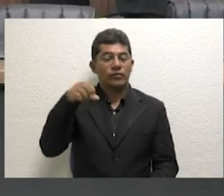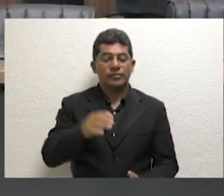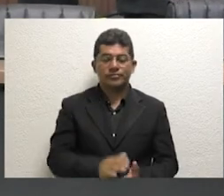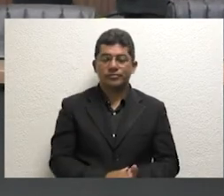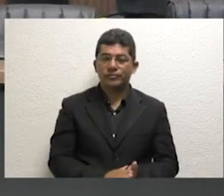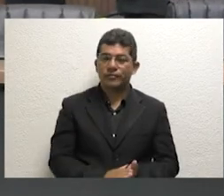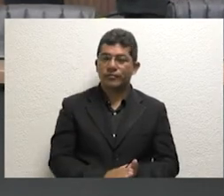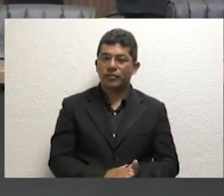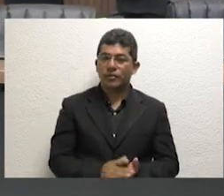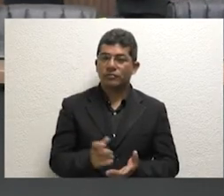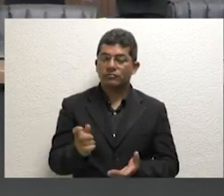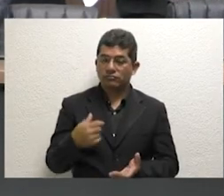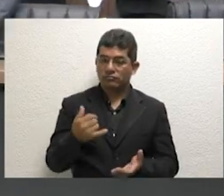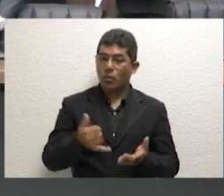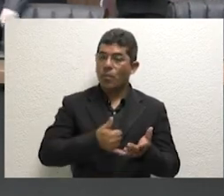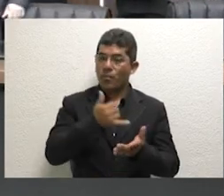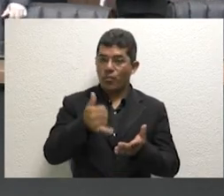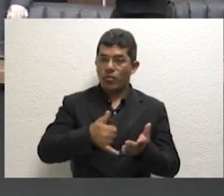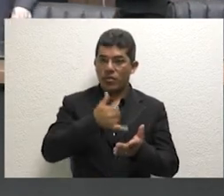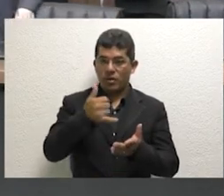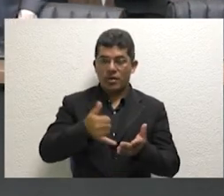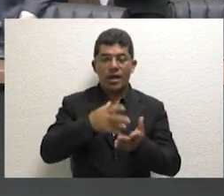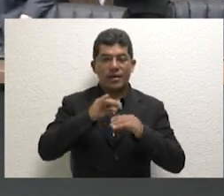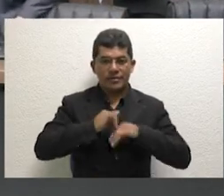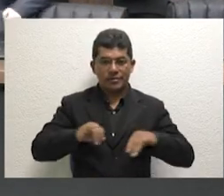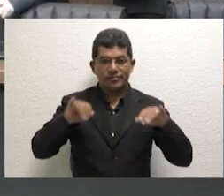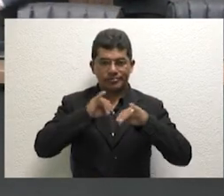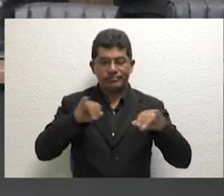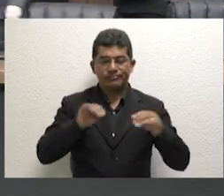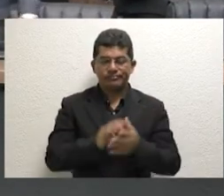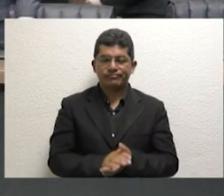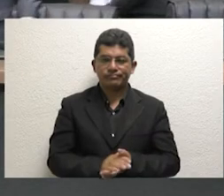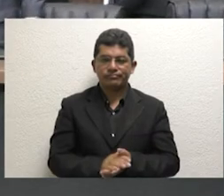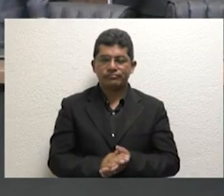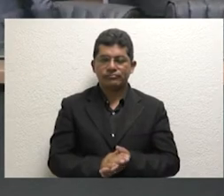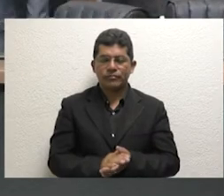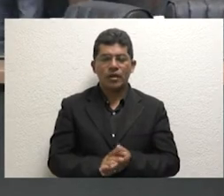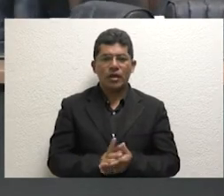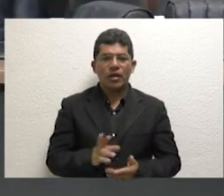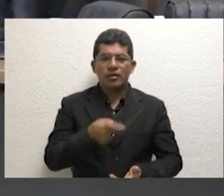música e internação quero